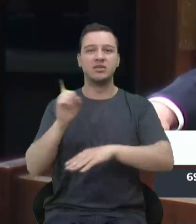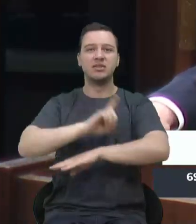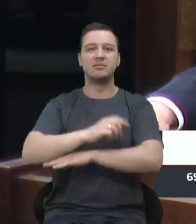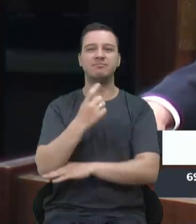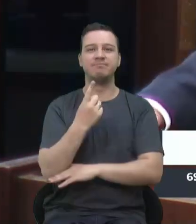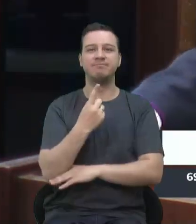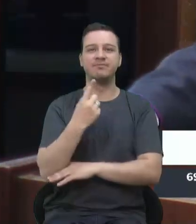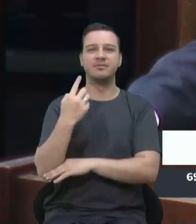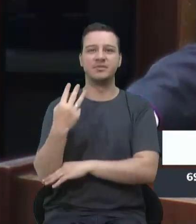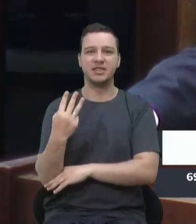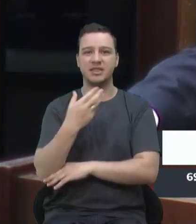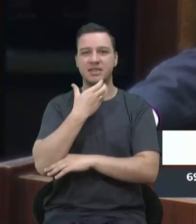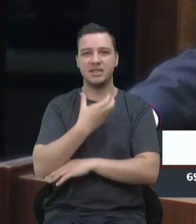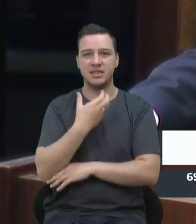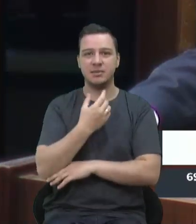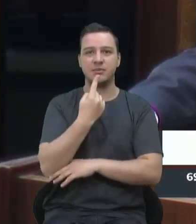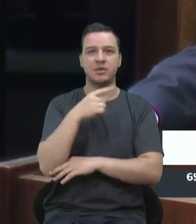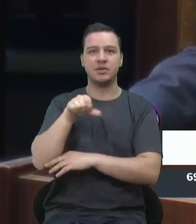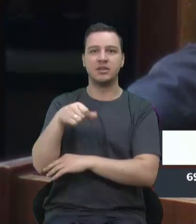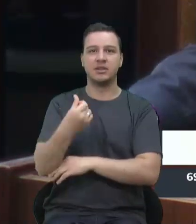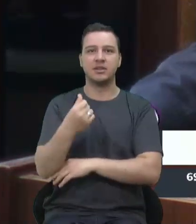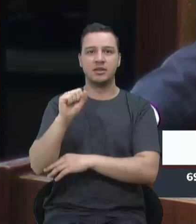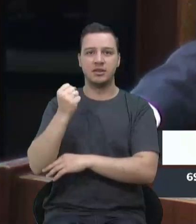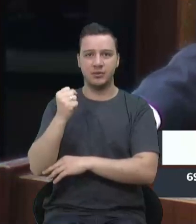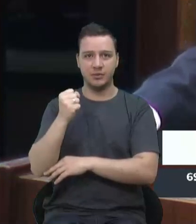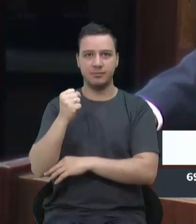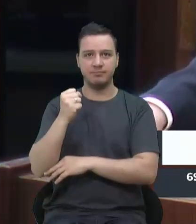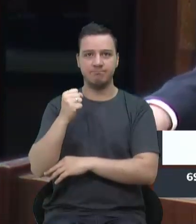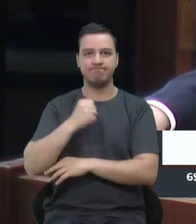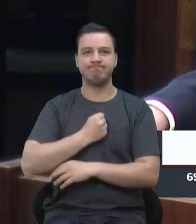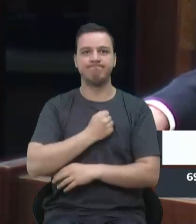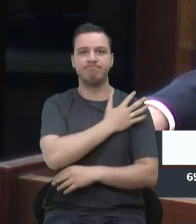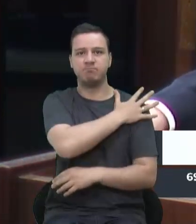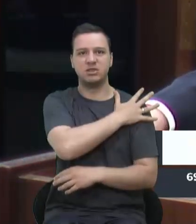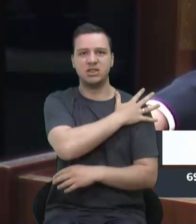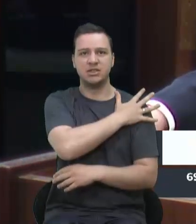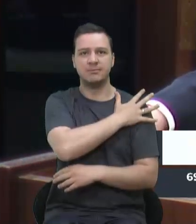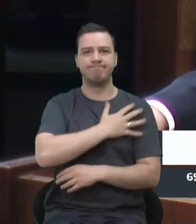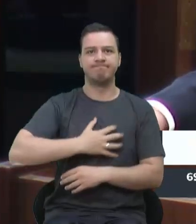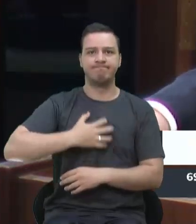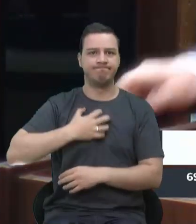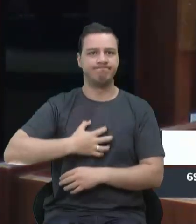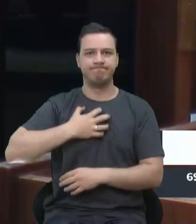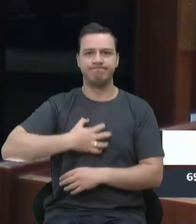de 1968, a ditadura inconformada